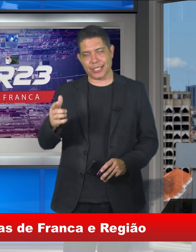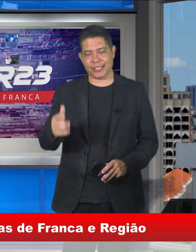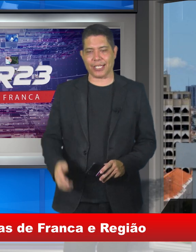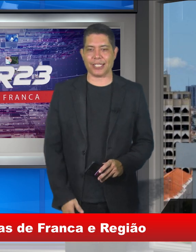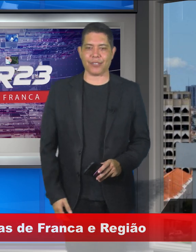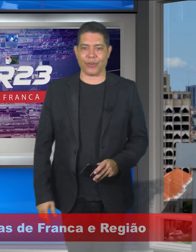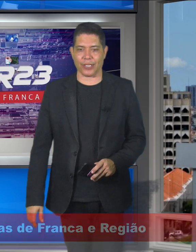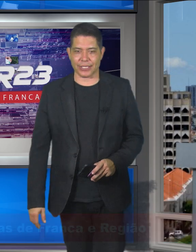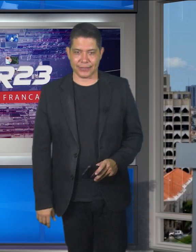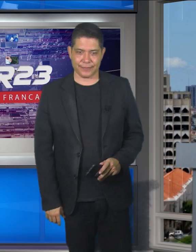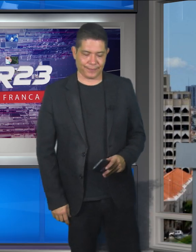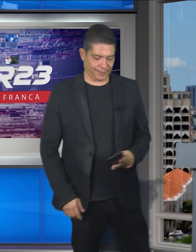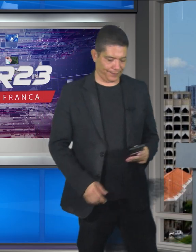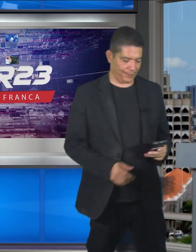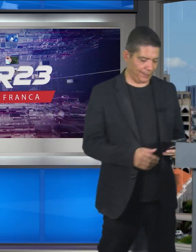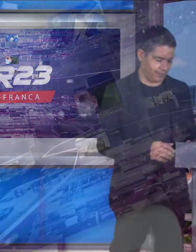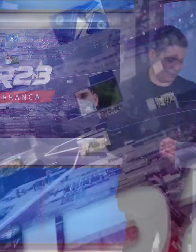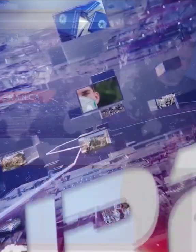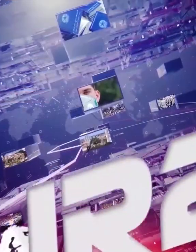Rapidinho, a gente já está de volta.